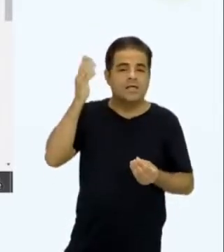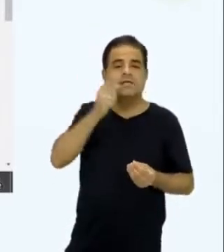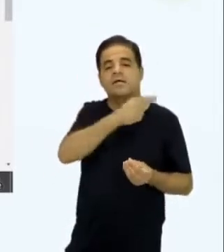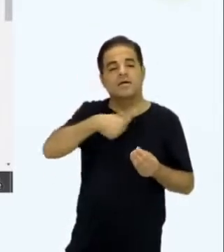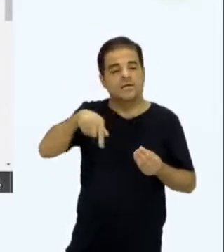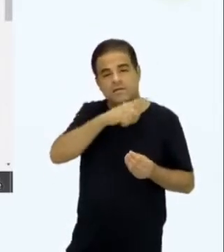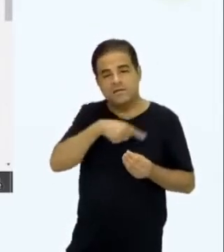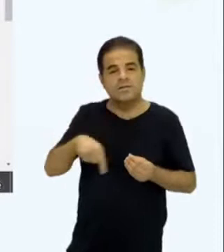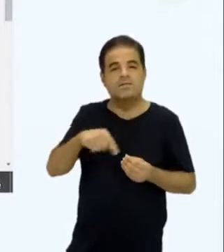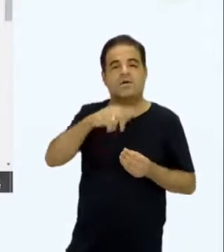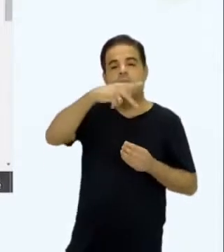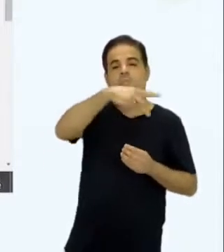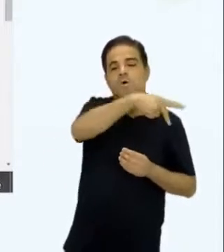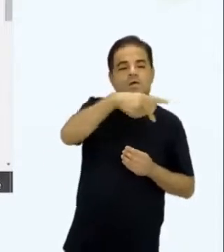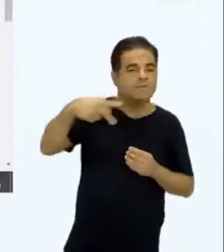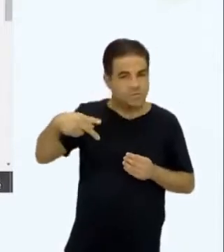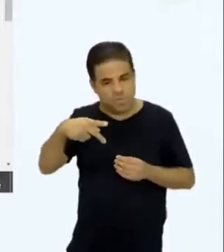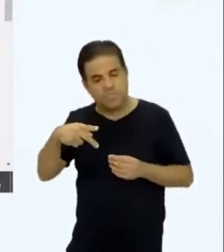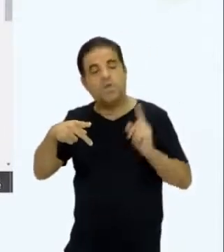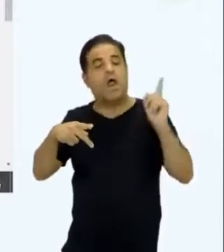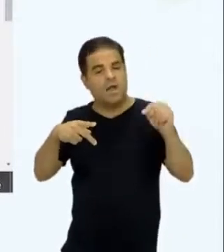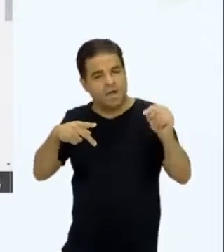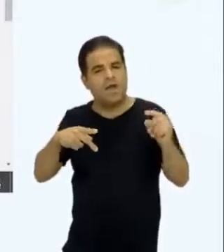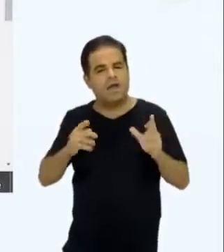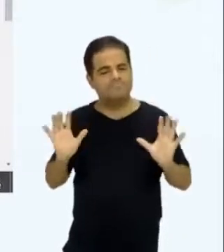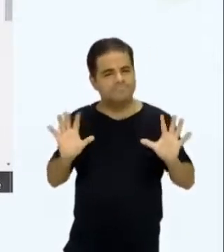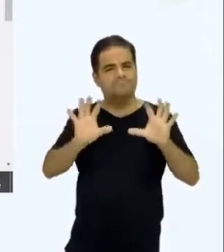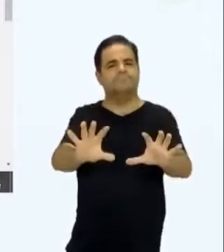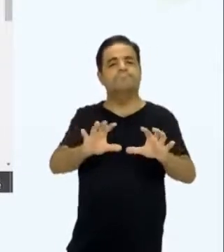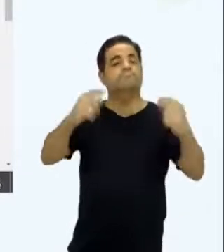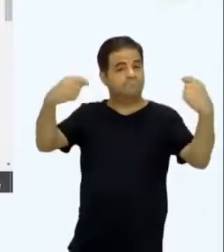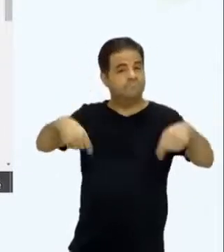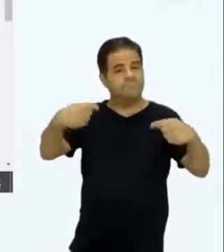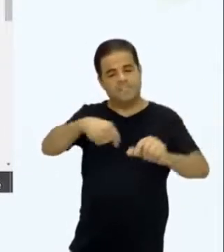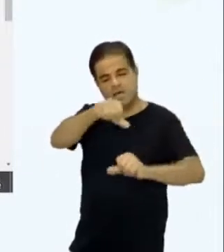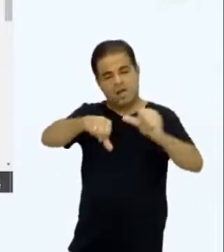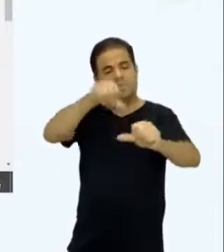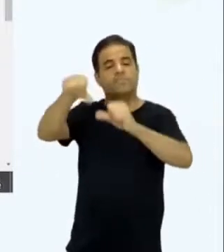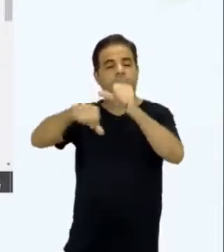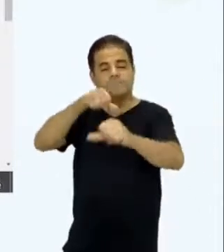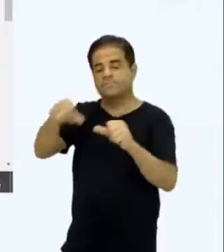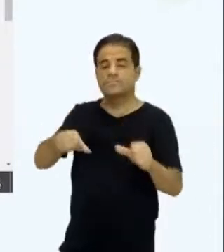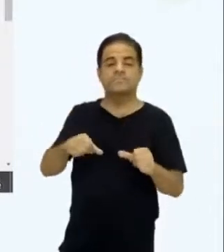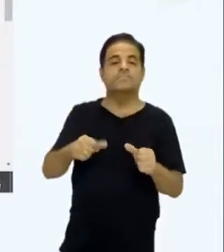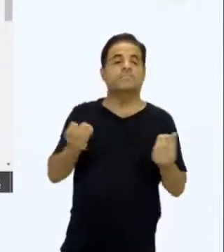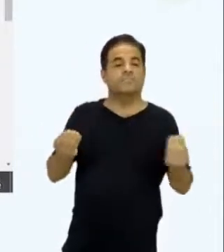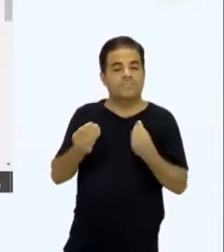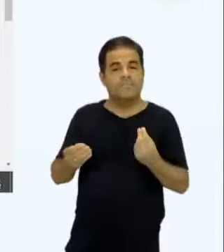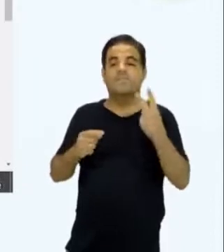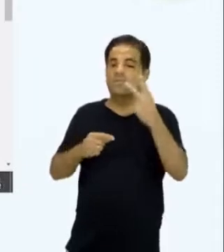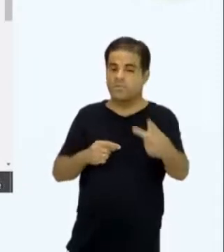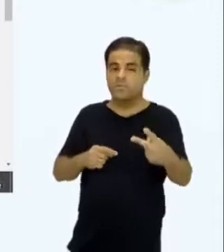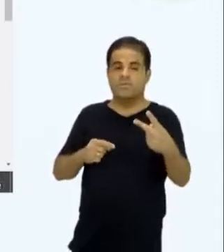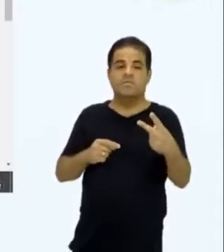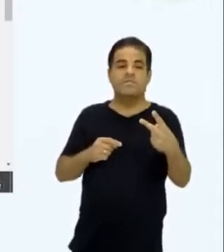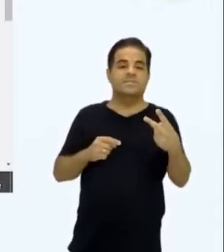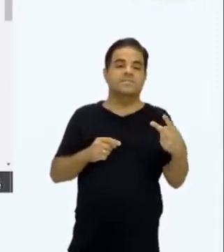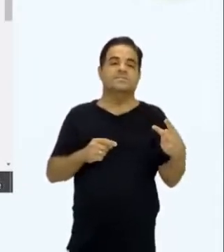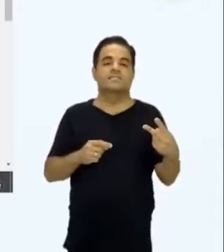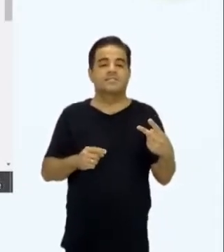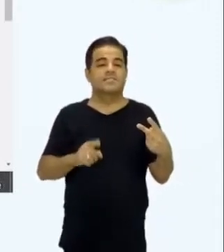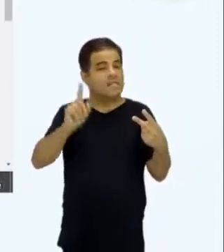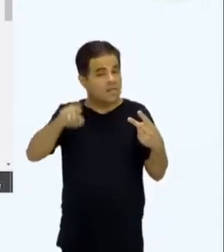nosso potenciômetro, que também precisa ser alterado no Tinkercad para 2K ohms, que é o